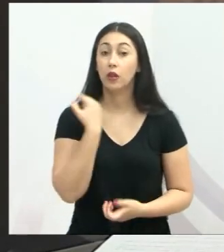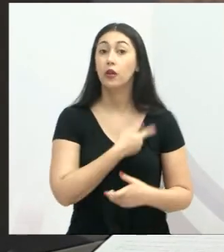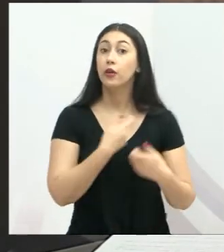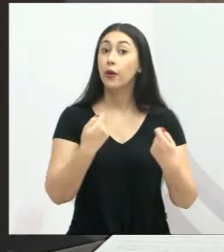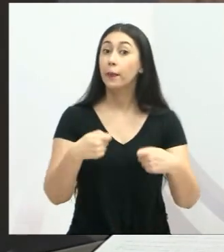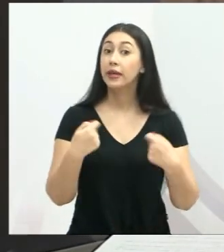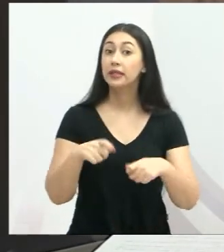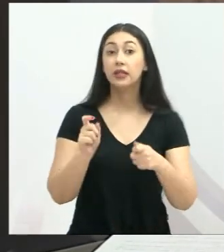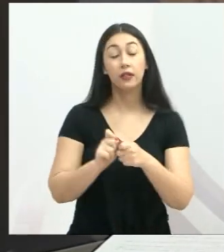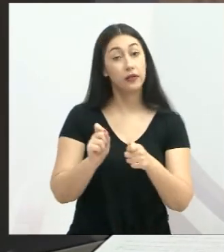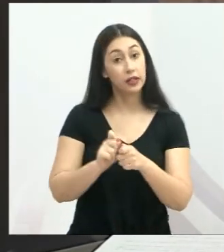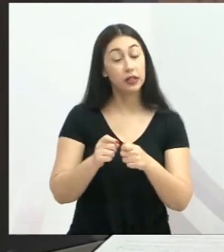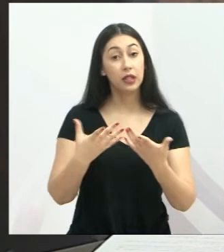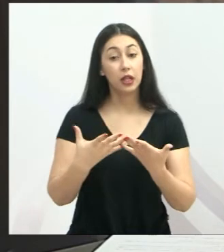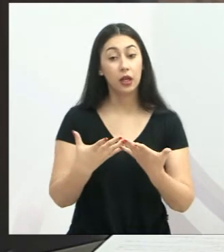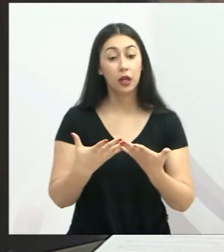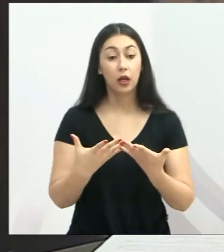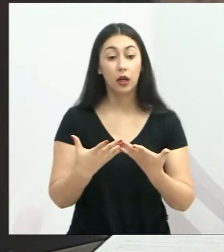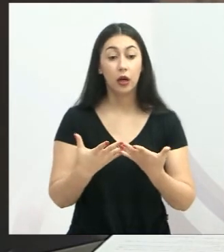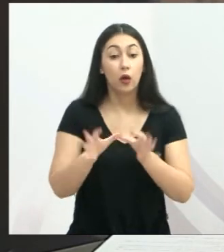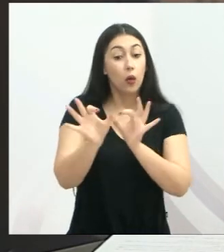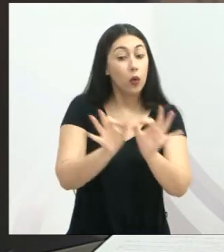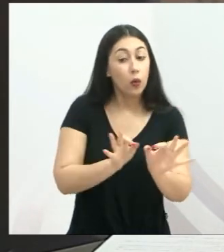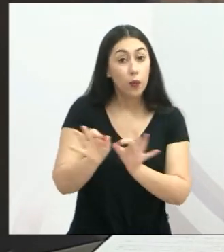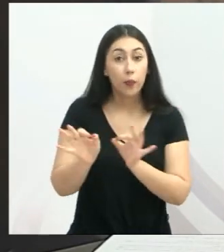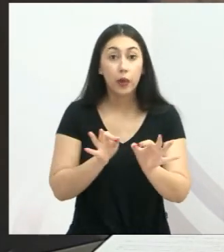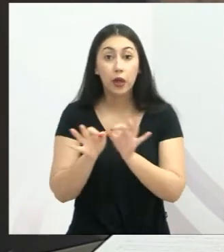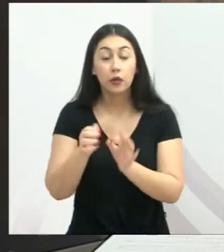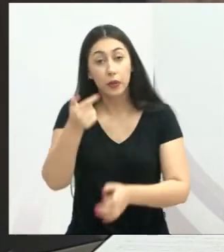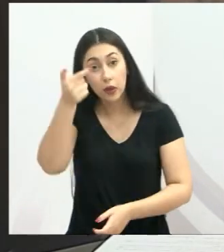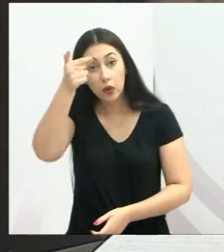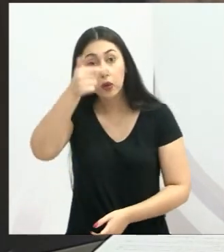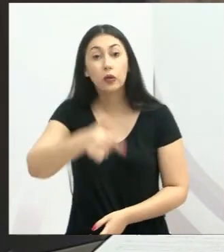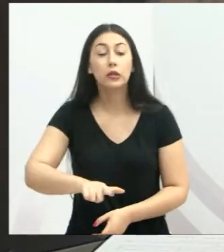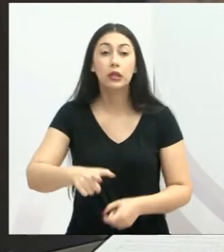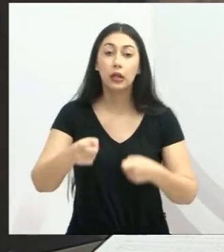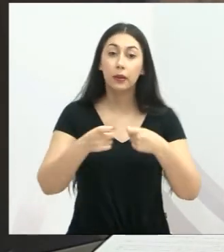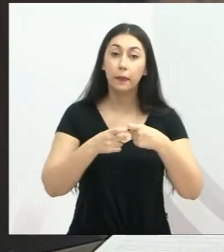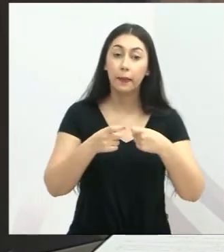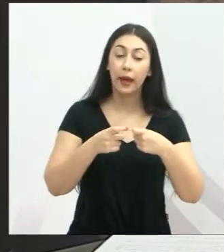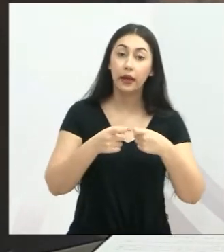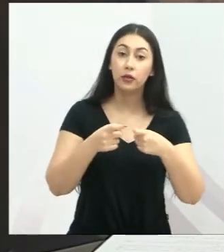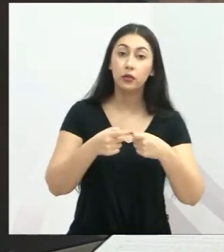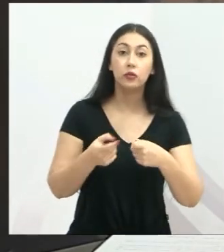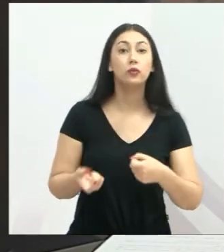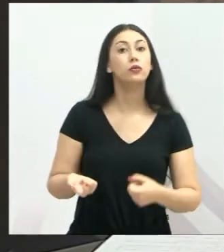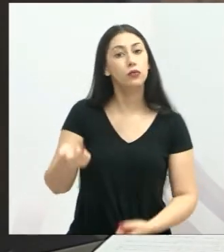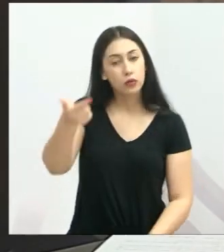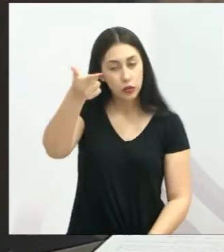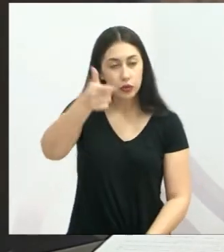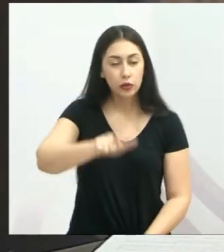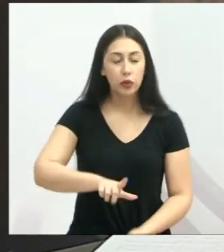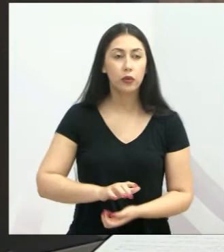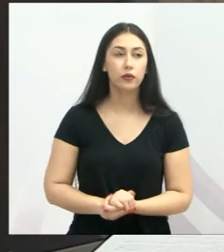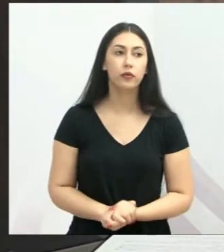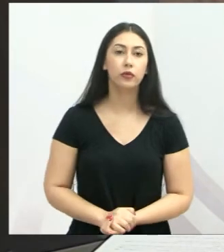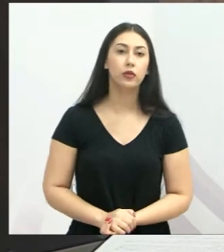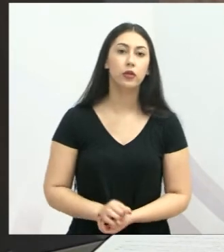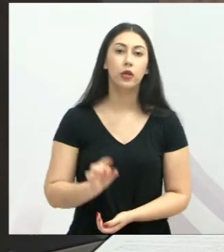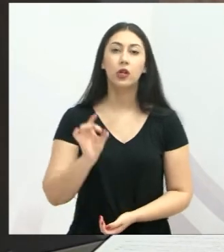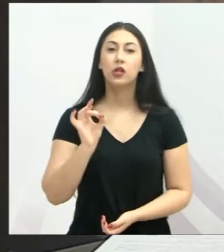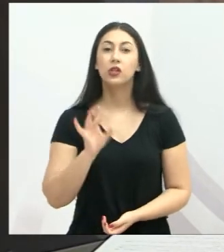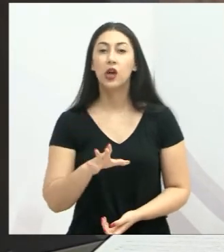realmente fazer uma política para trazer esses profissionais de volta para a área de trabalho. Fica só com esse negócio